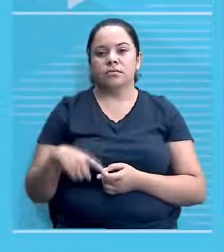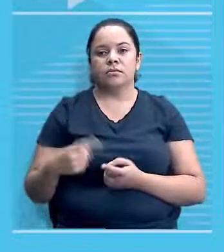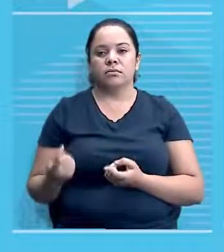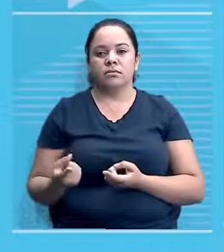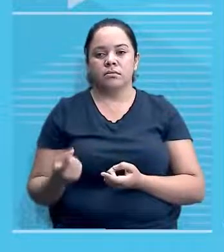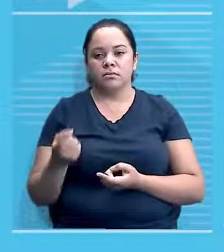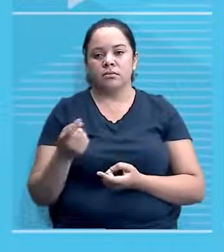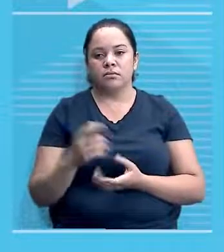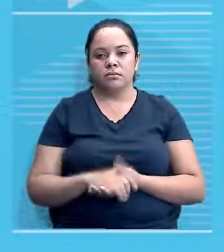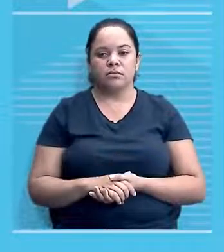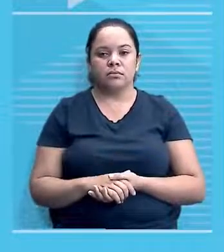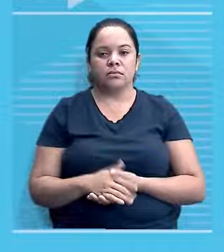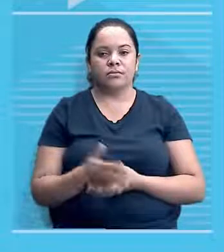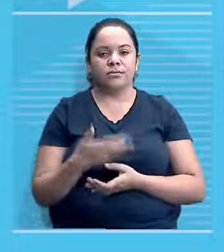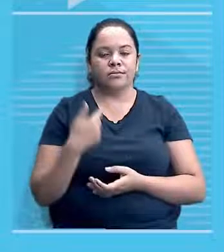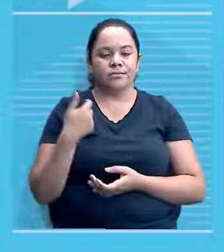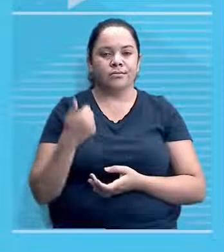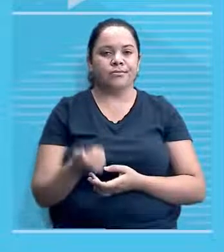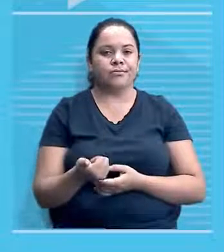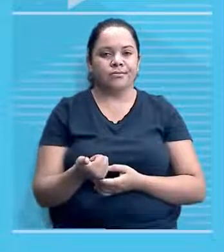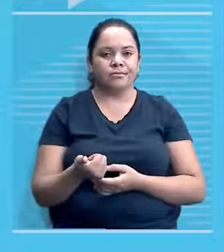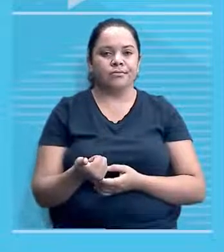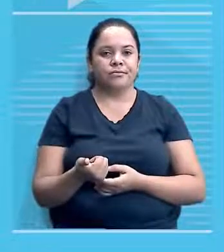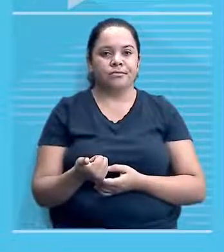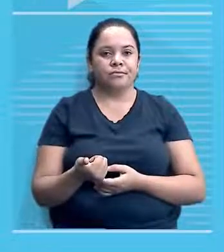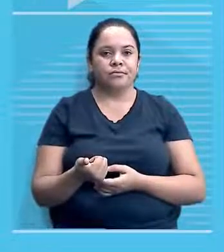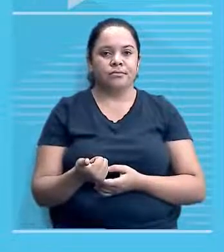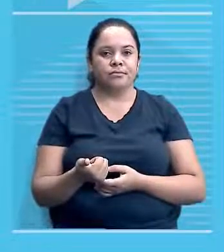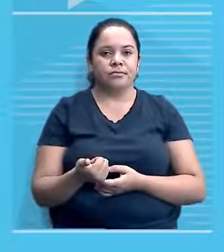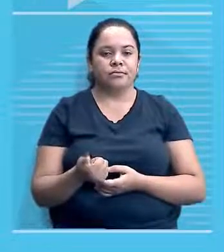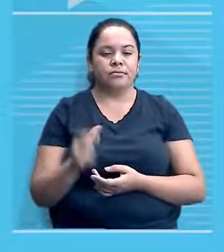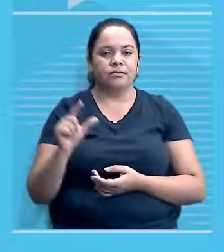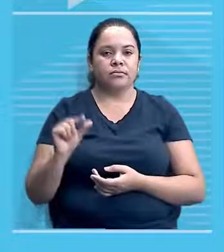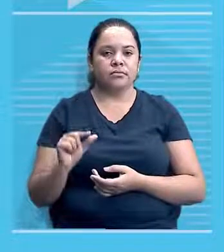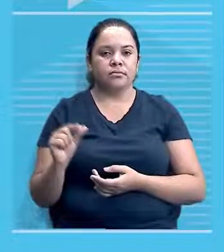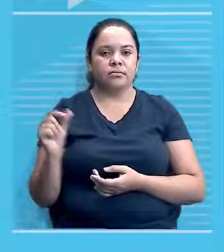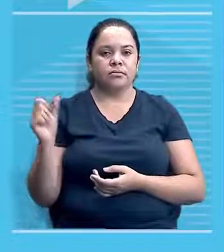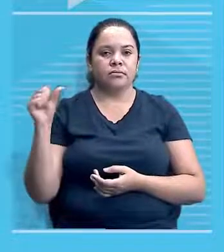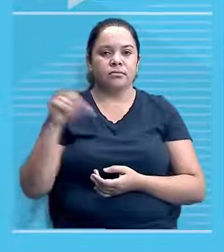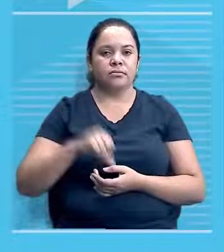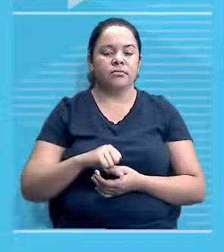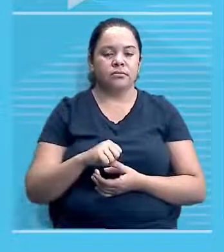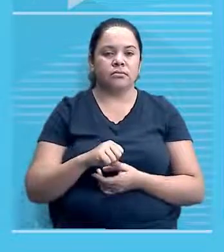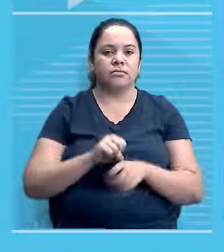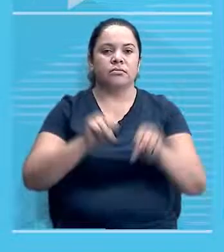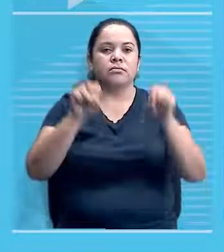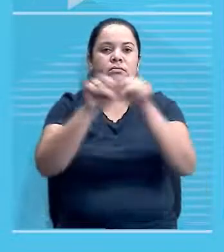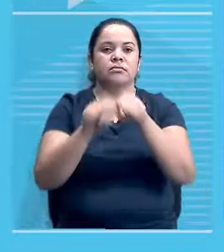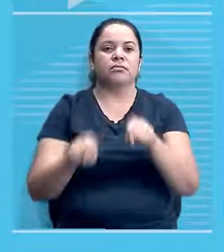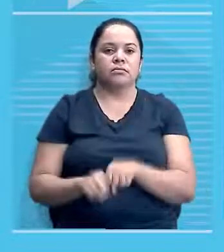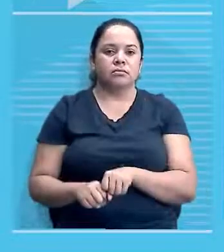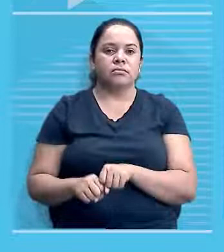é o menos ruim dos sistemas políticos é o democrático republicano